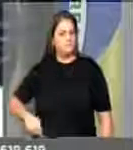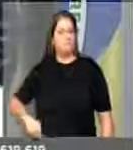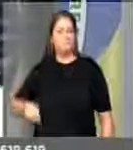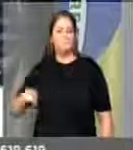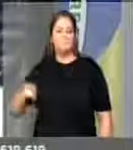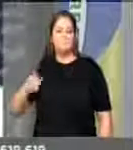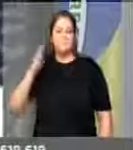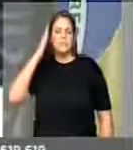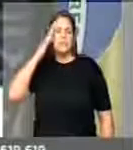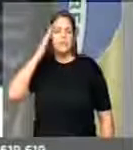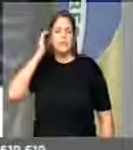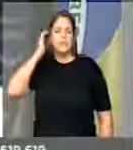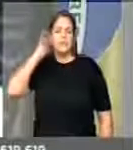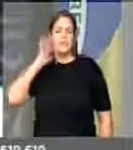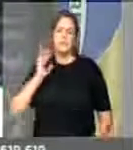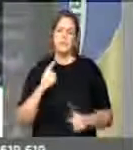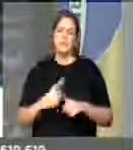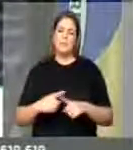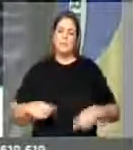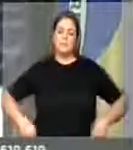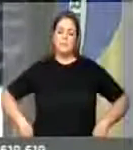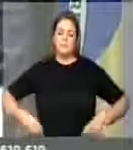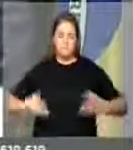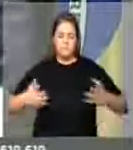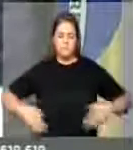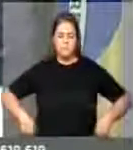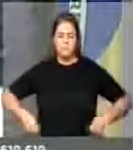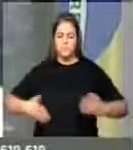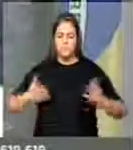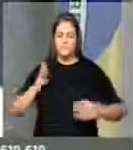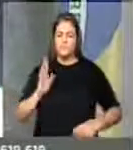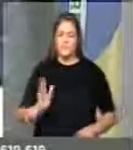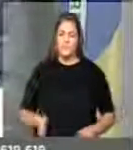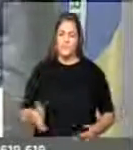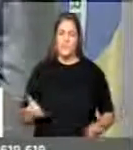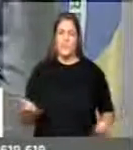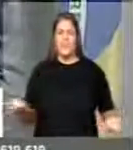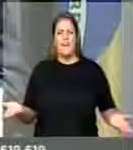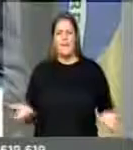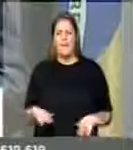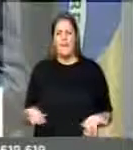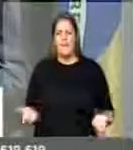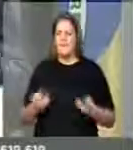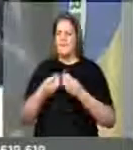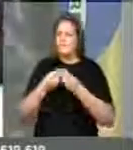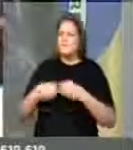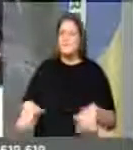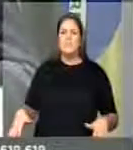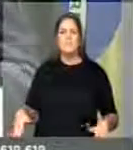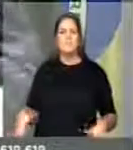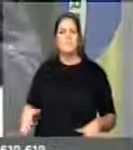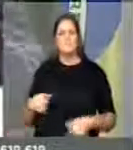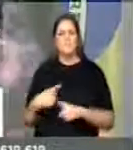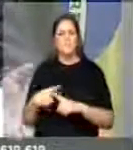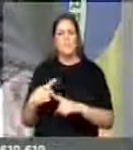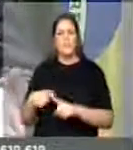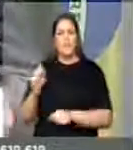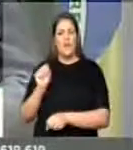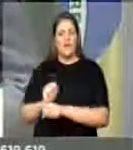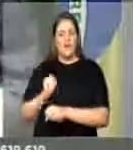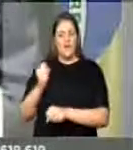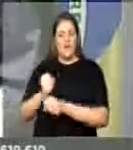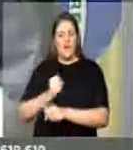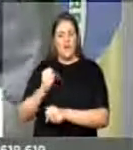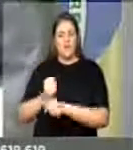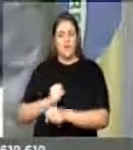recursos públicos já foram investidos, e o que lamentavelmente a gente vê é a obra paralisada